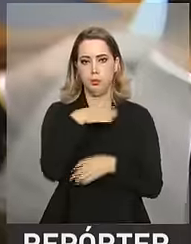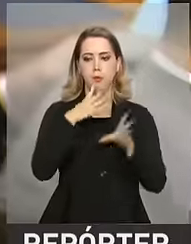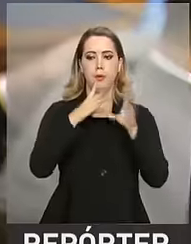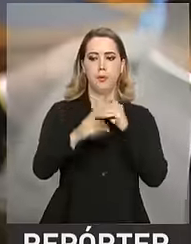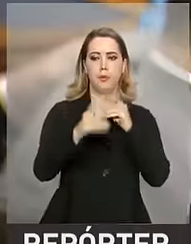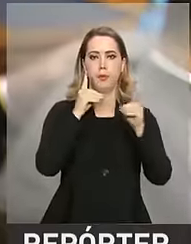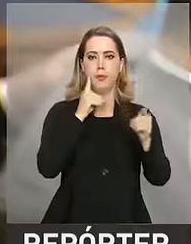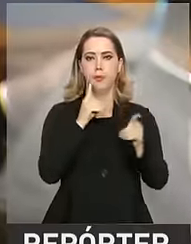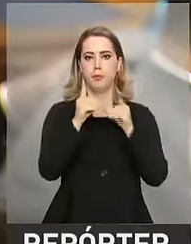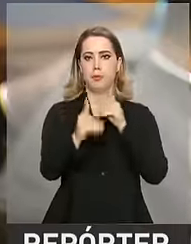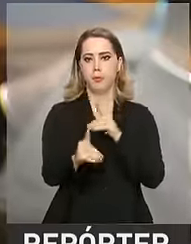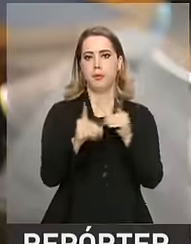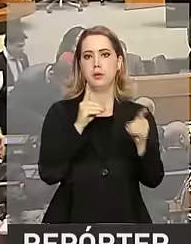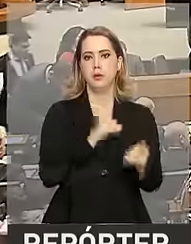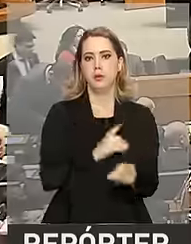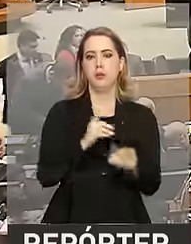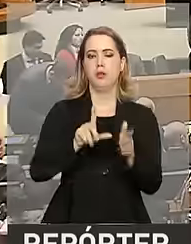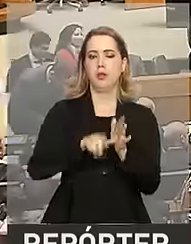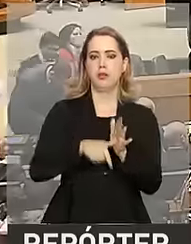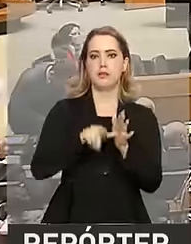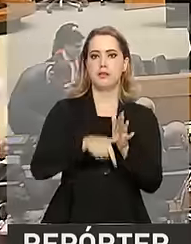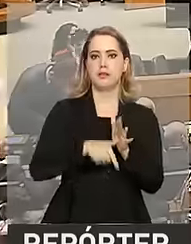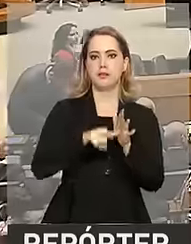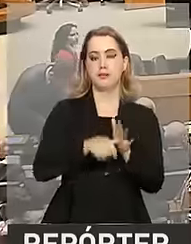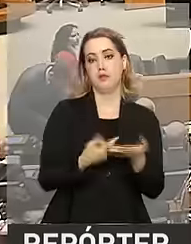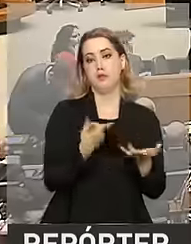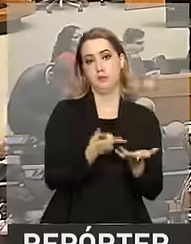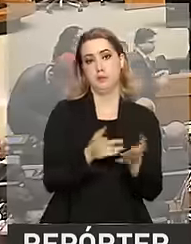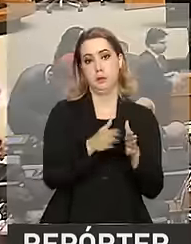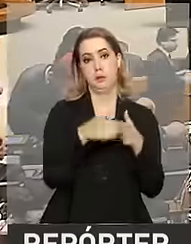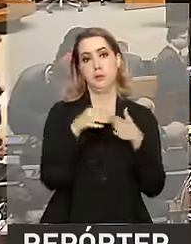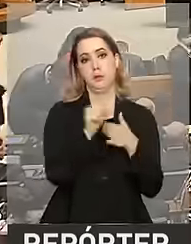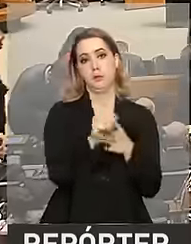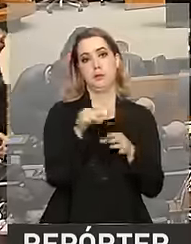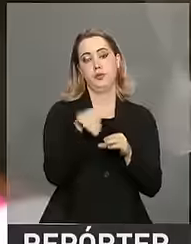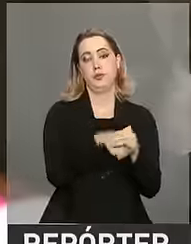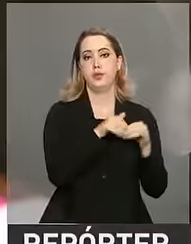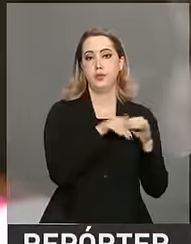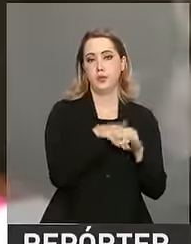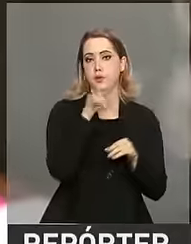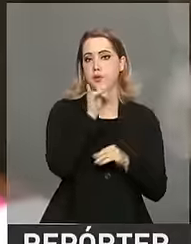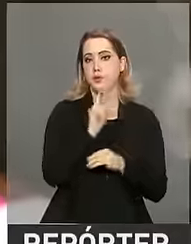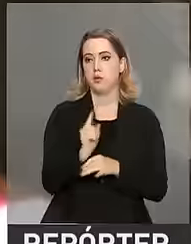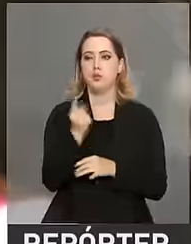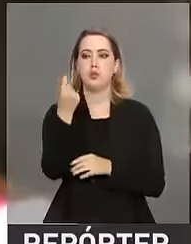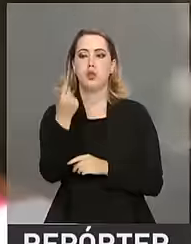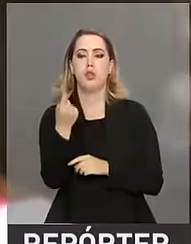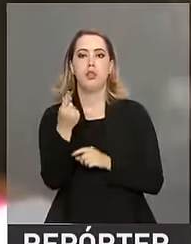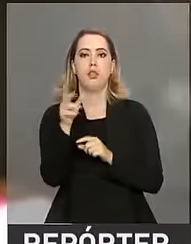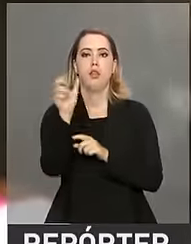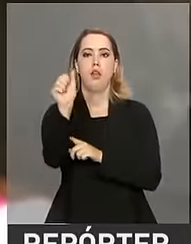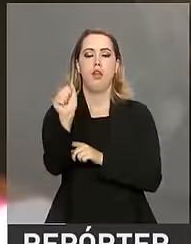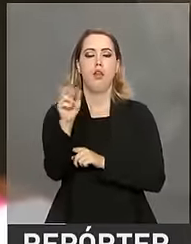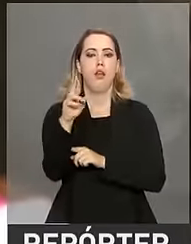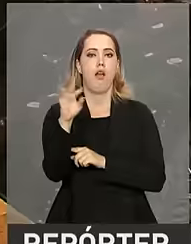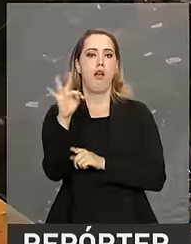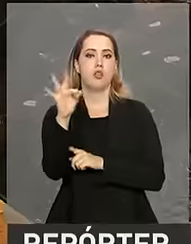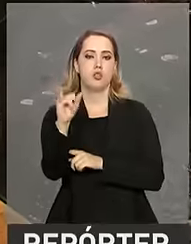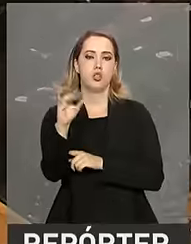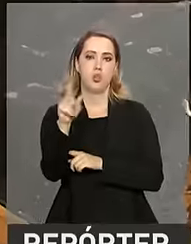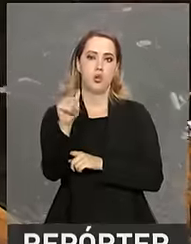de retardar os trabalhos requerimentos pediram a votação por exemplo de cada artigo da proposta de forma